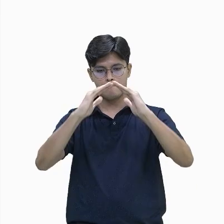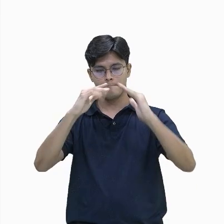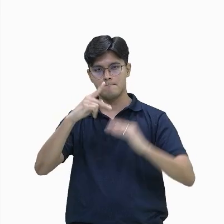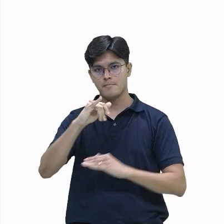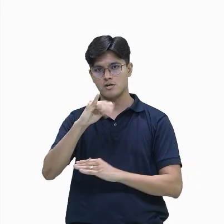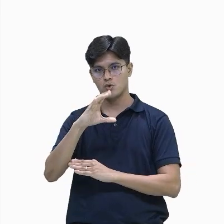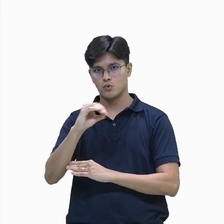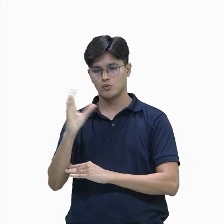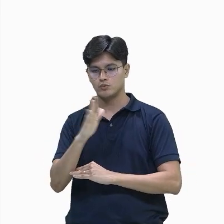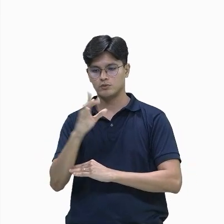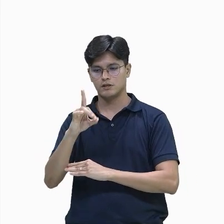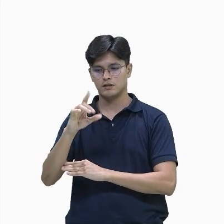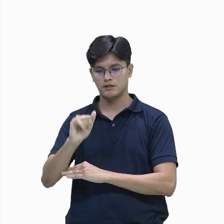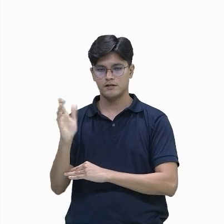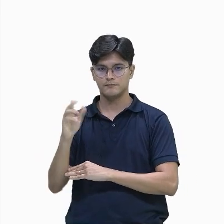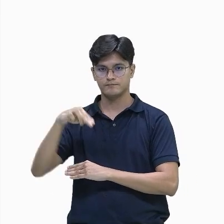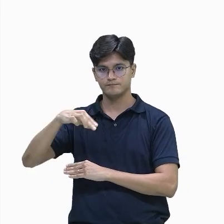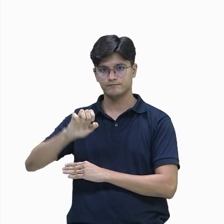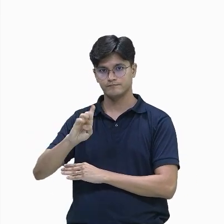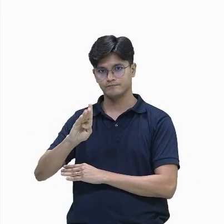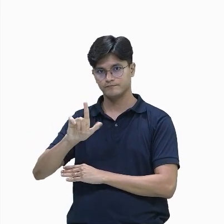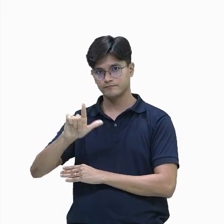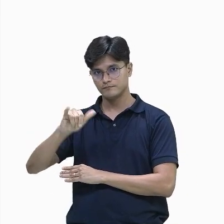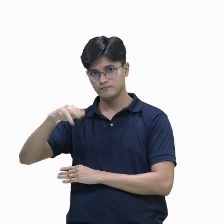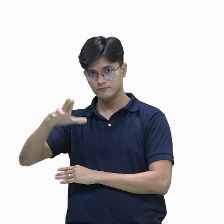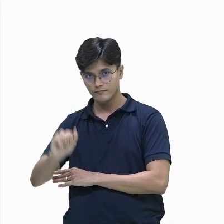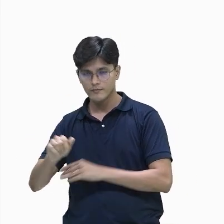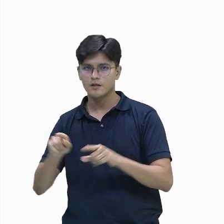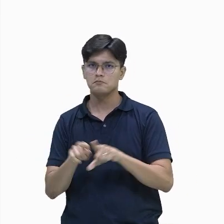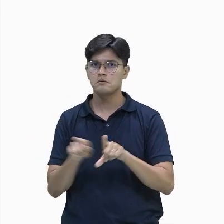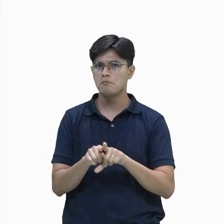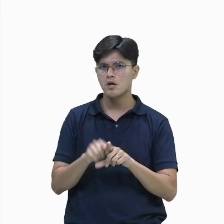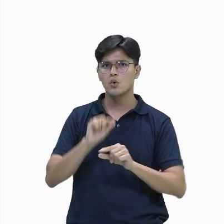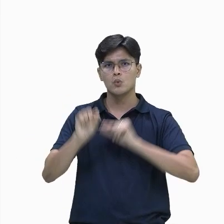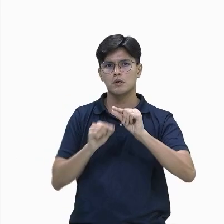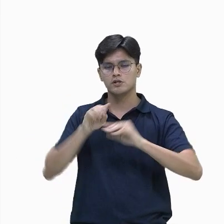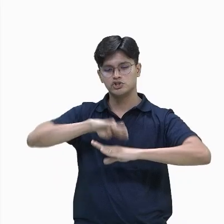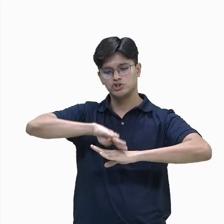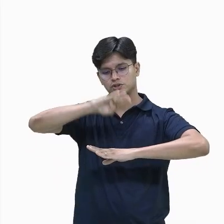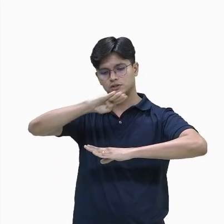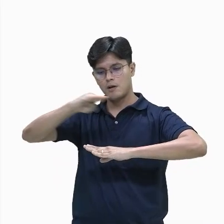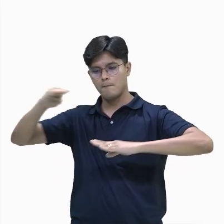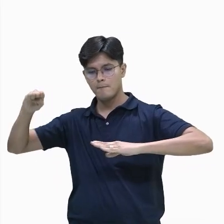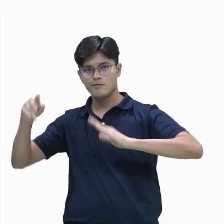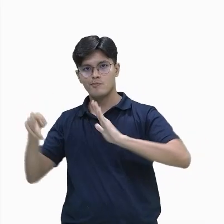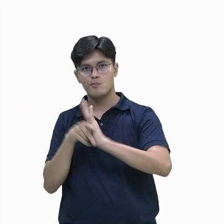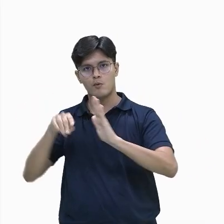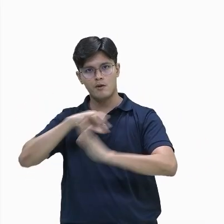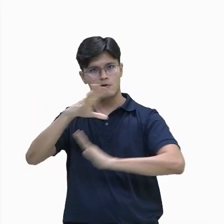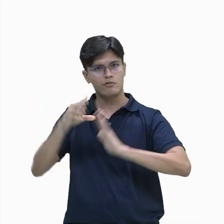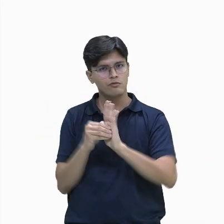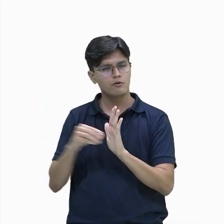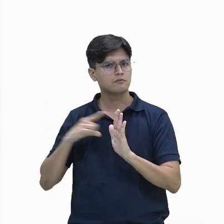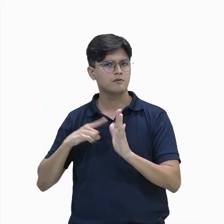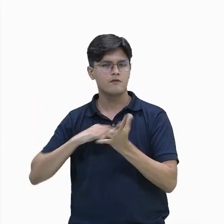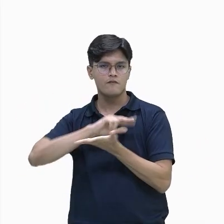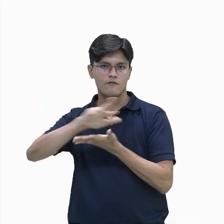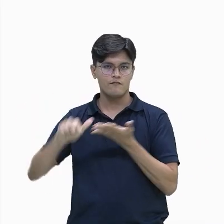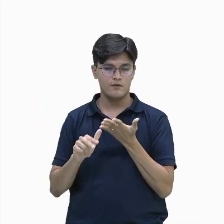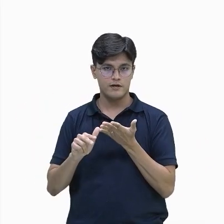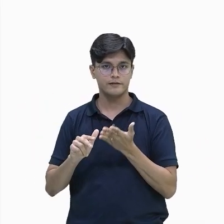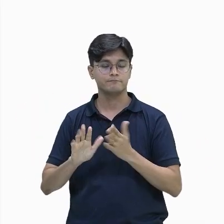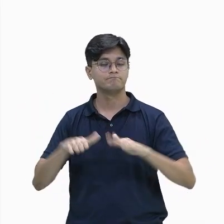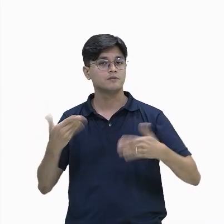Depressão Sertaneja, tá? Agora, o que a gente vai estudar também em relação ao